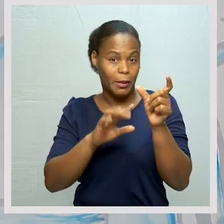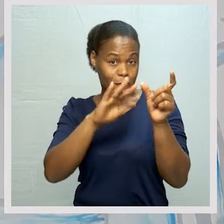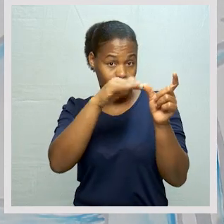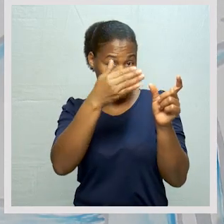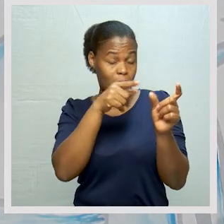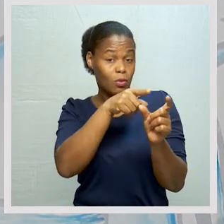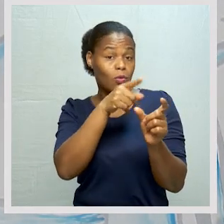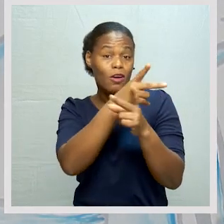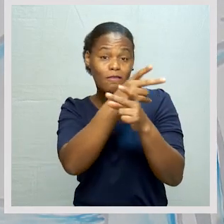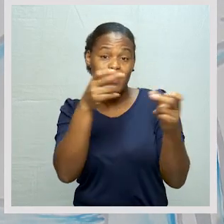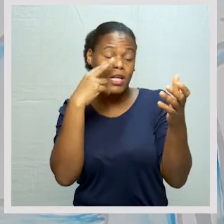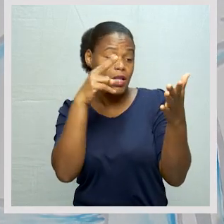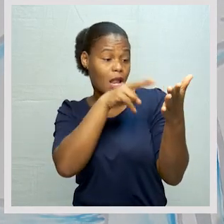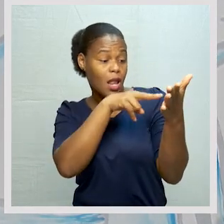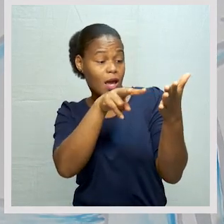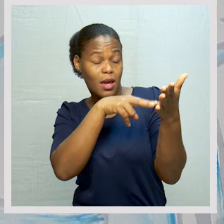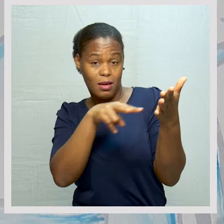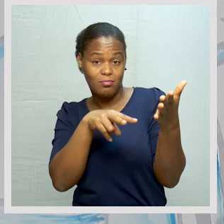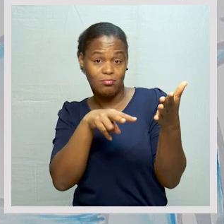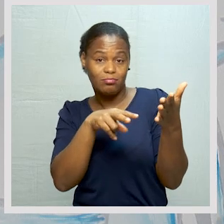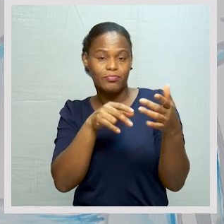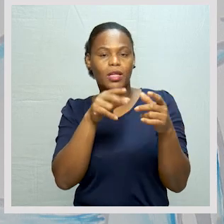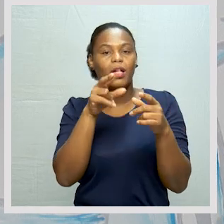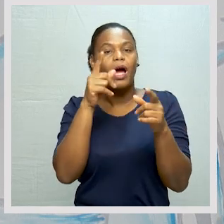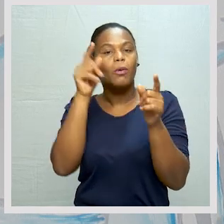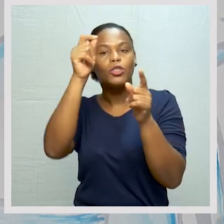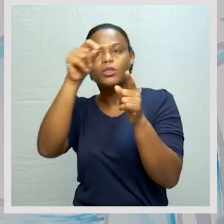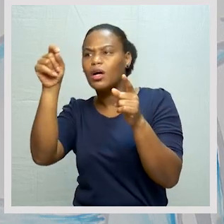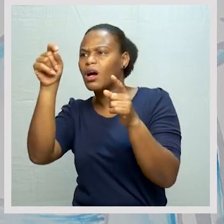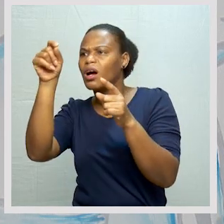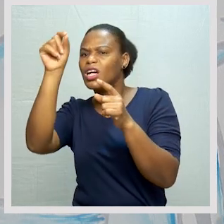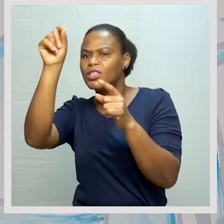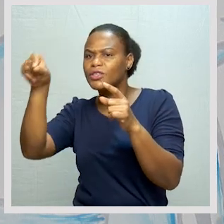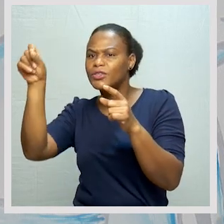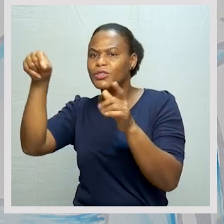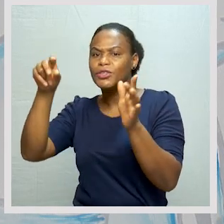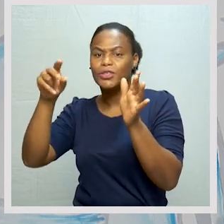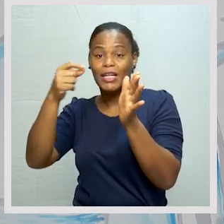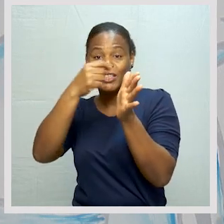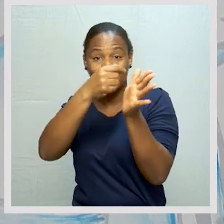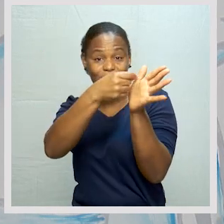as frases, colocar um